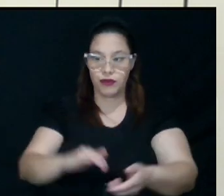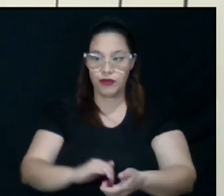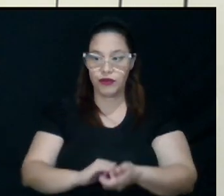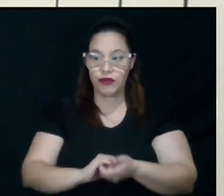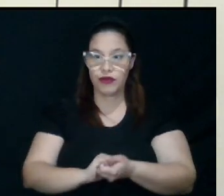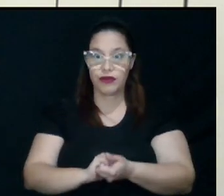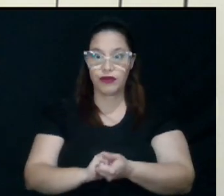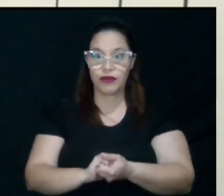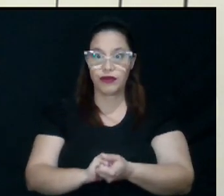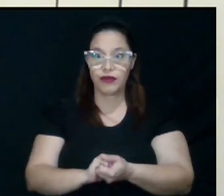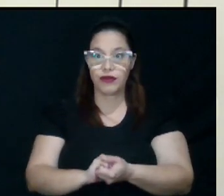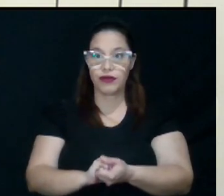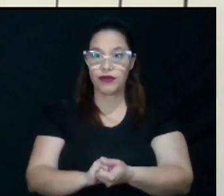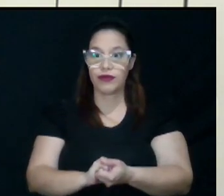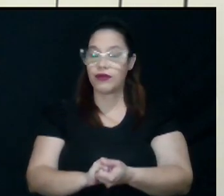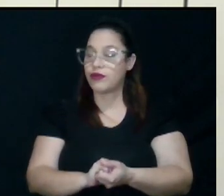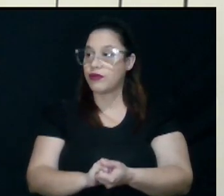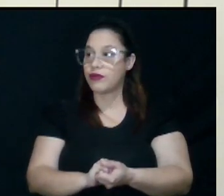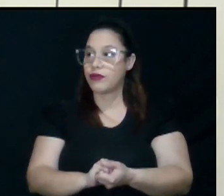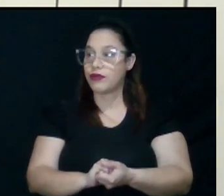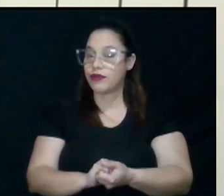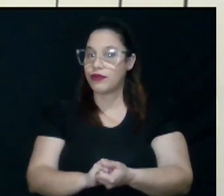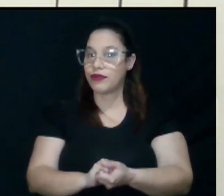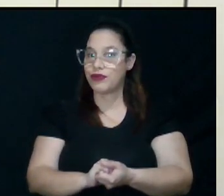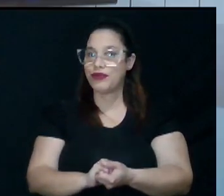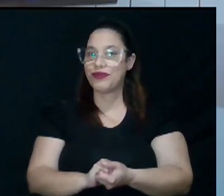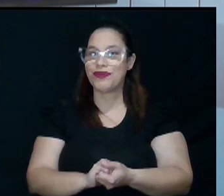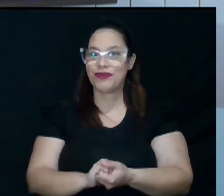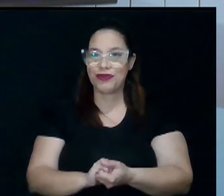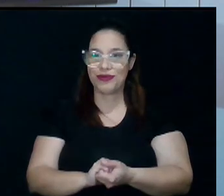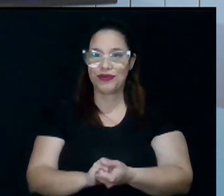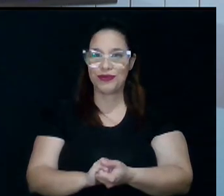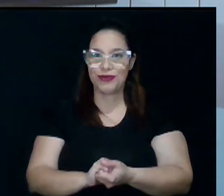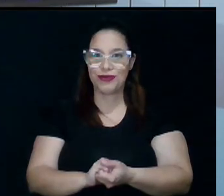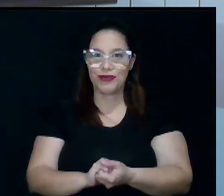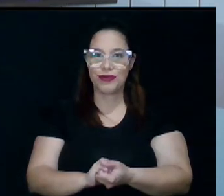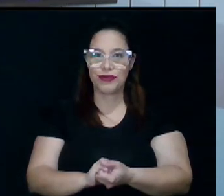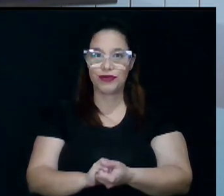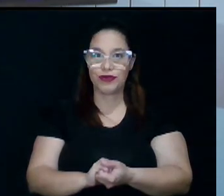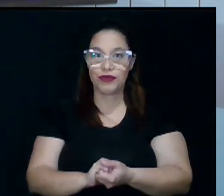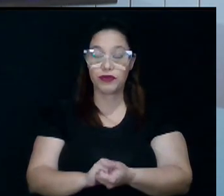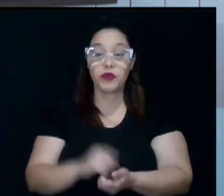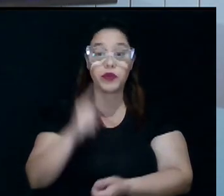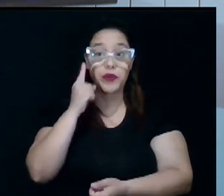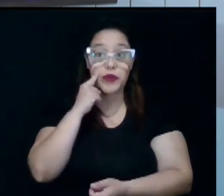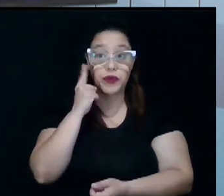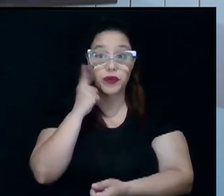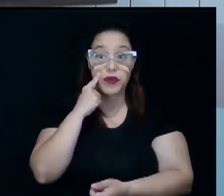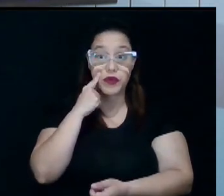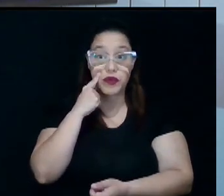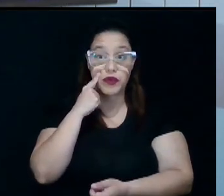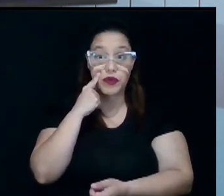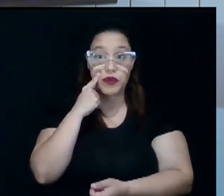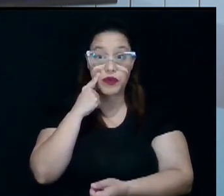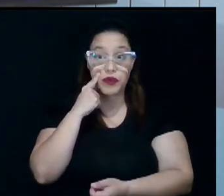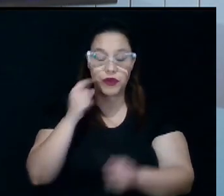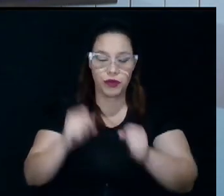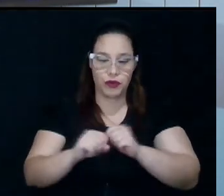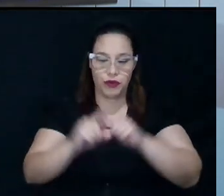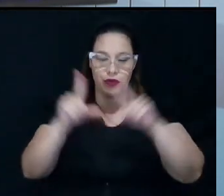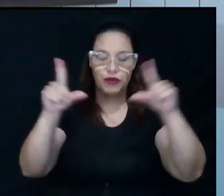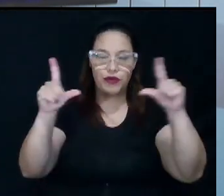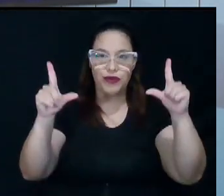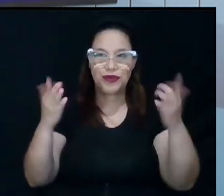pode conversar ao vivo nesta segunda-feira. Confira a partir de agora os destaques de hoje.